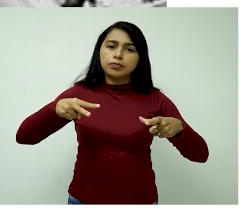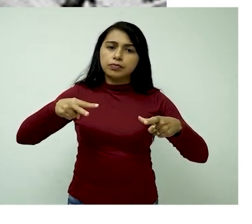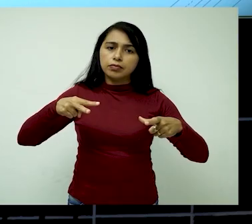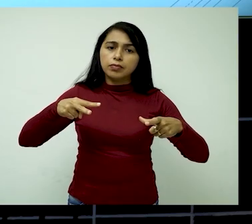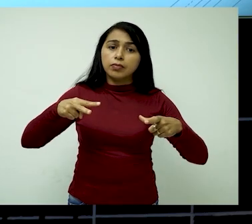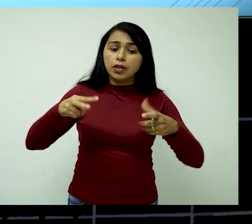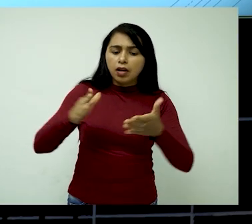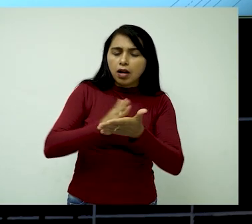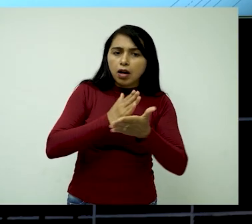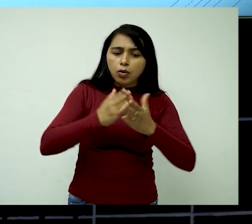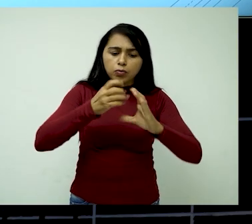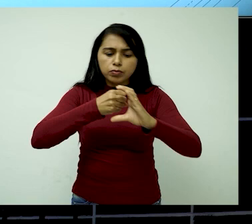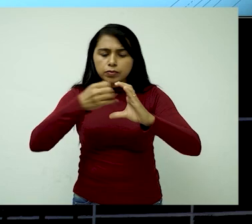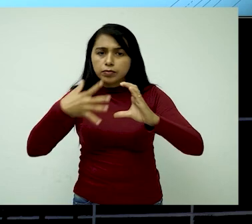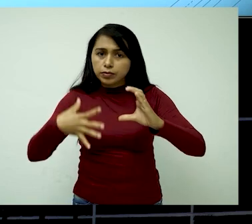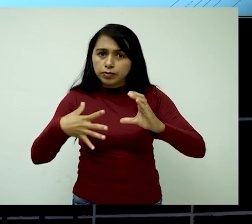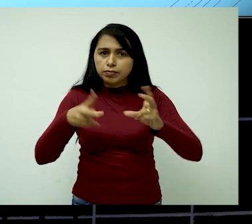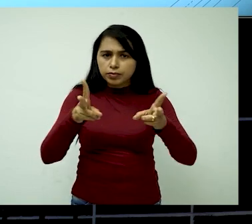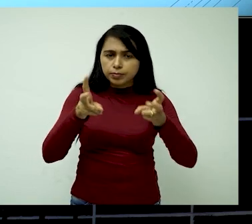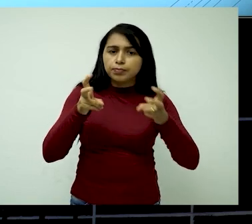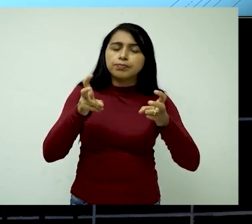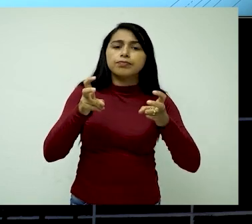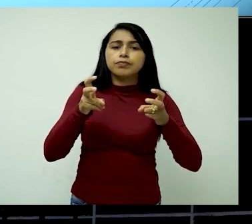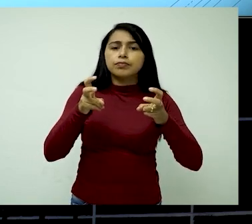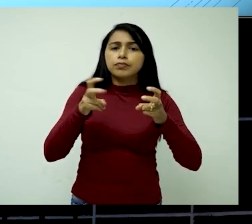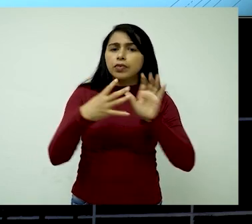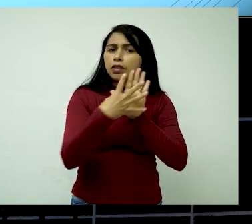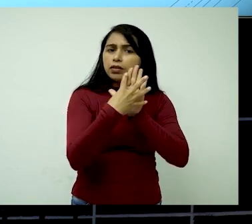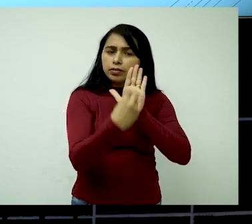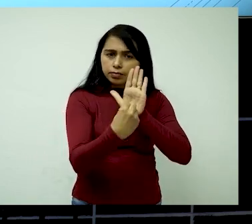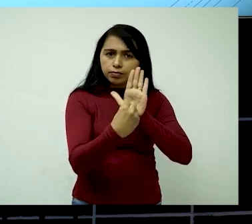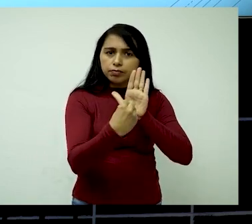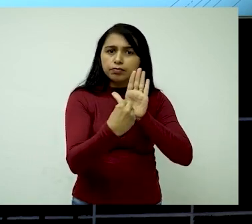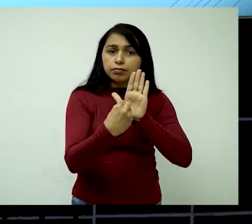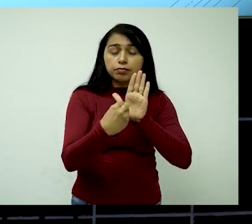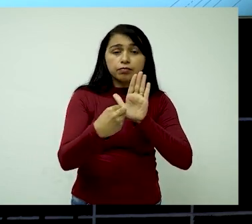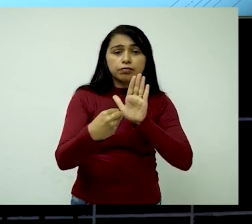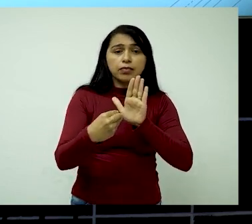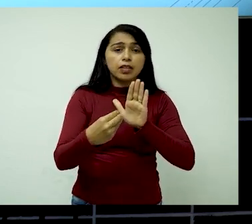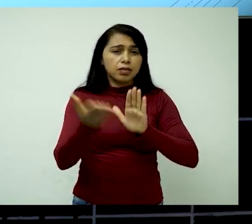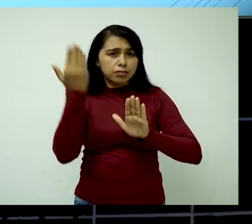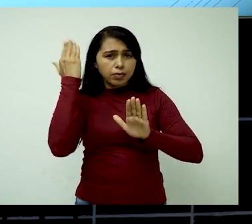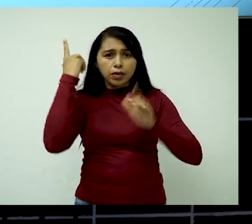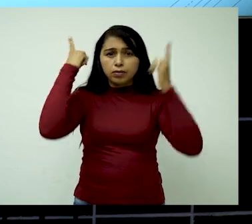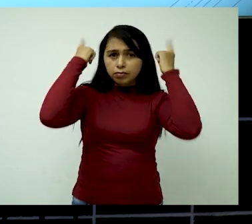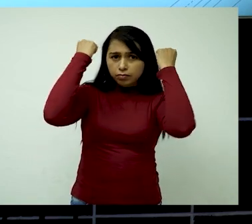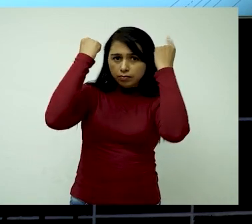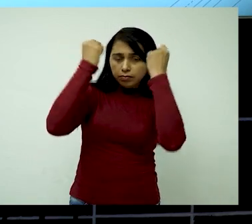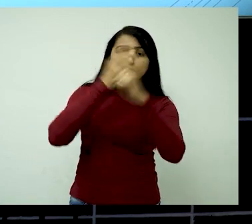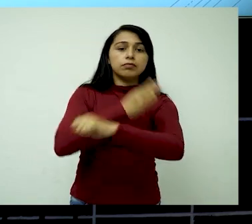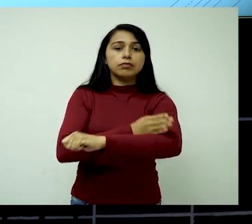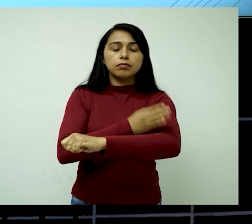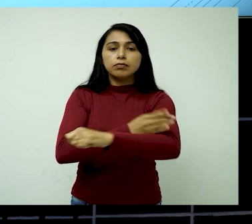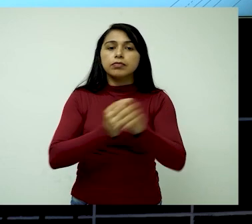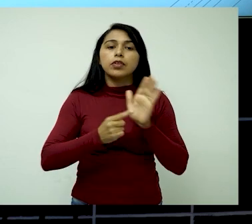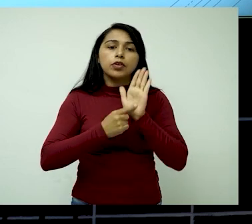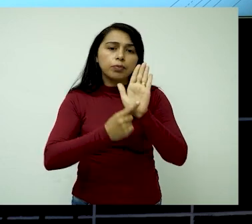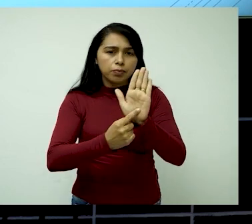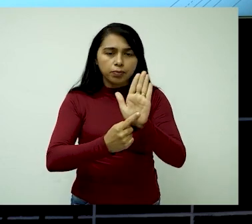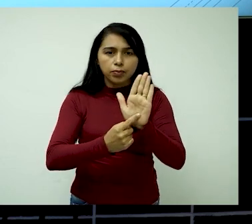traços, algumas imagens aqui desde da Grécia Antiga que pode nos